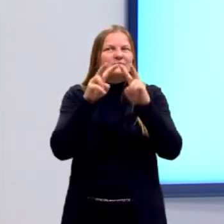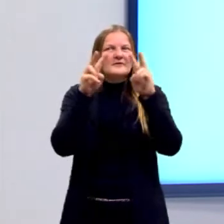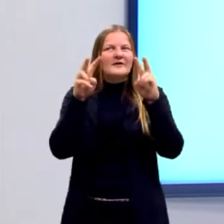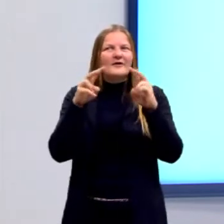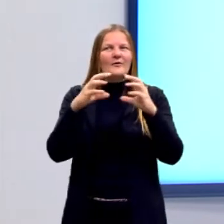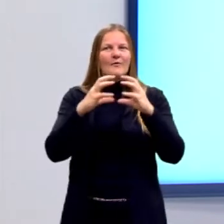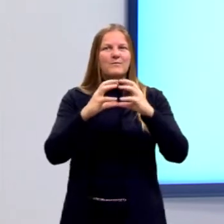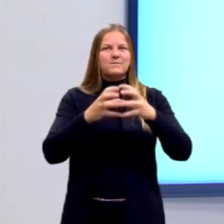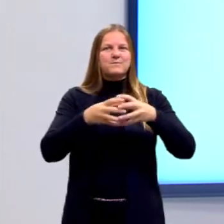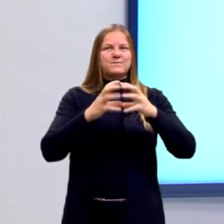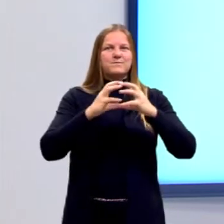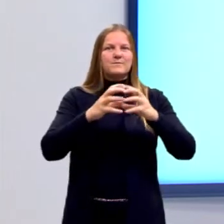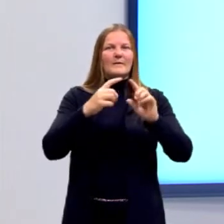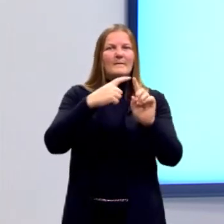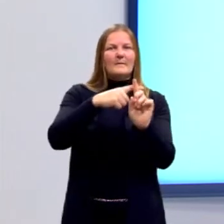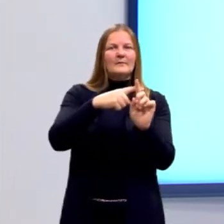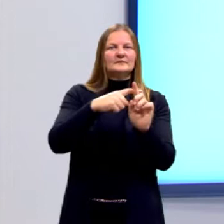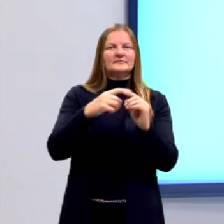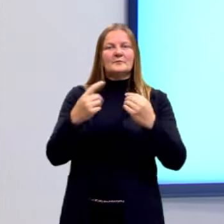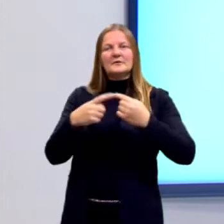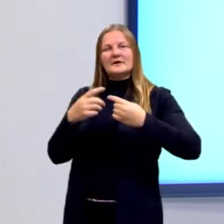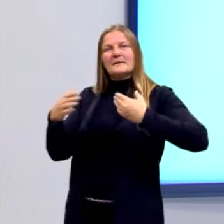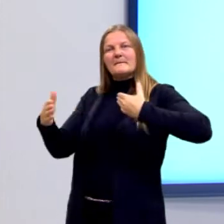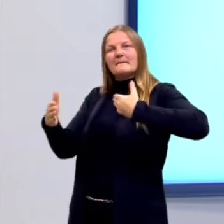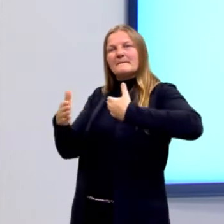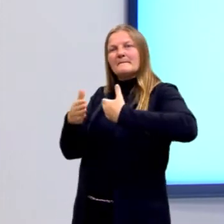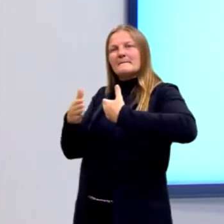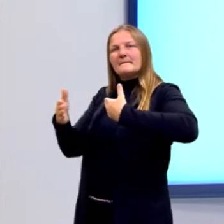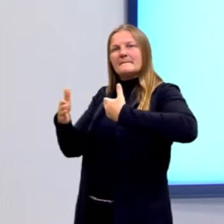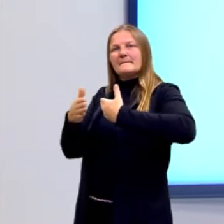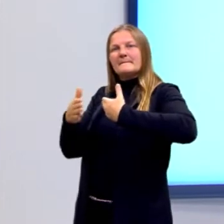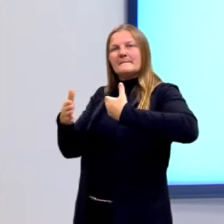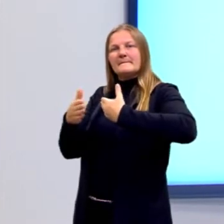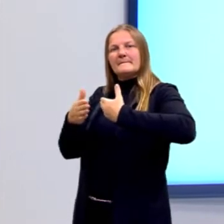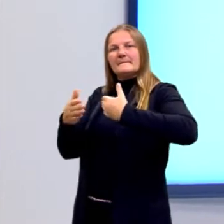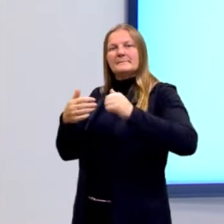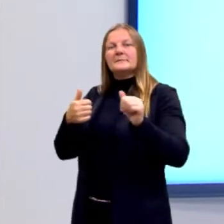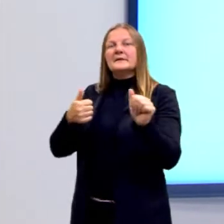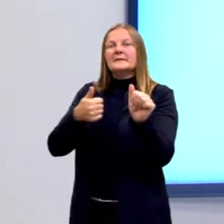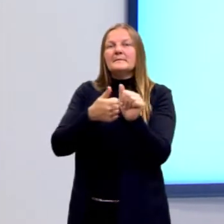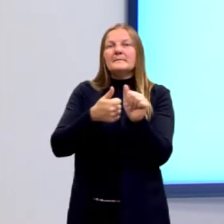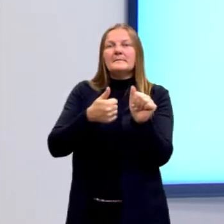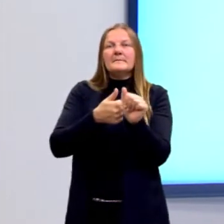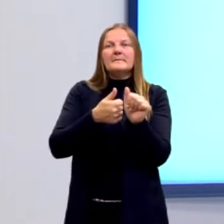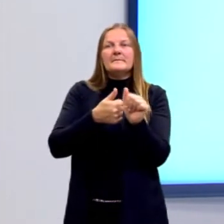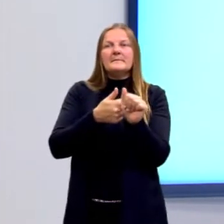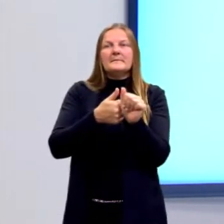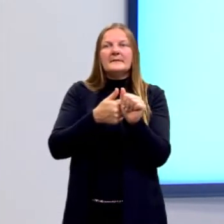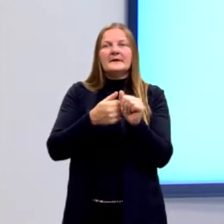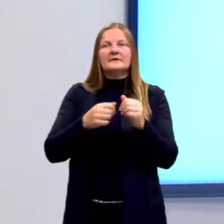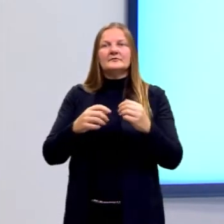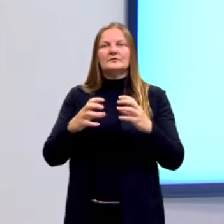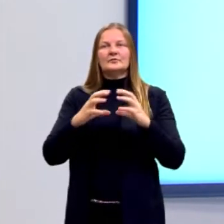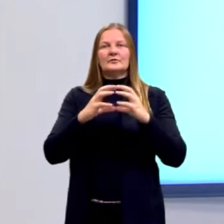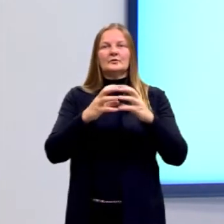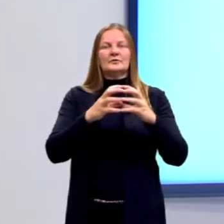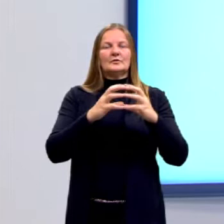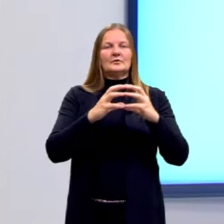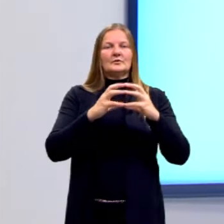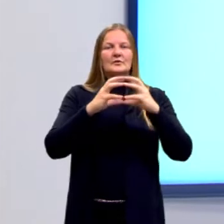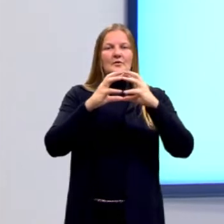tem uma energia potencial porque ela não está tão próxima da carga negativa né mas agora ela começou a se movimentar Então ela se transformou